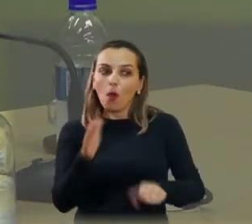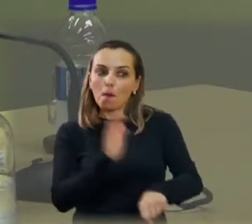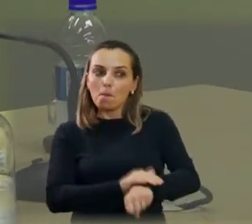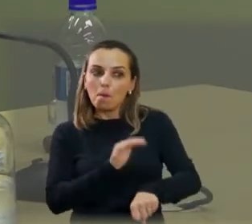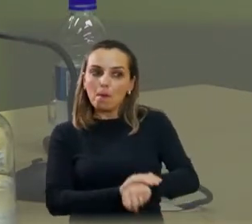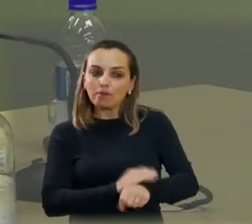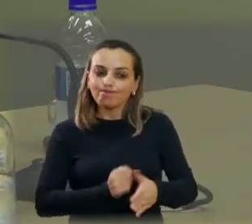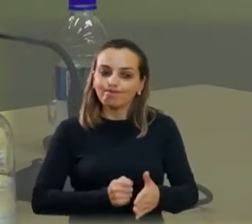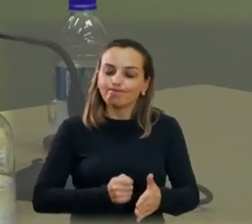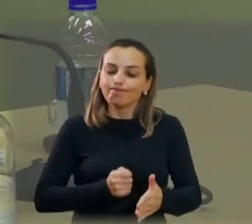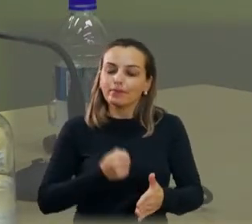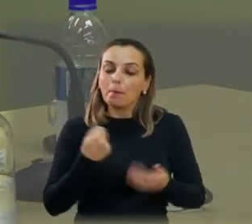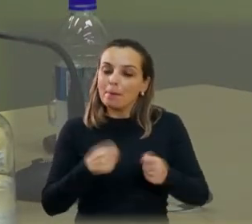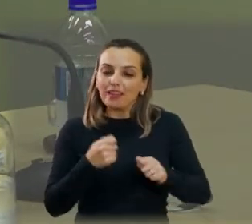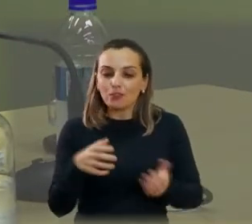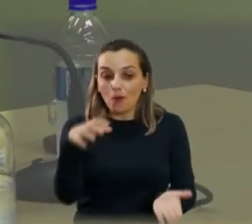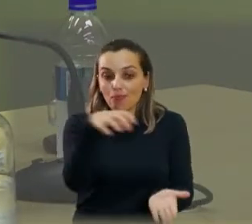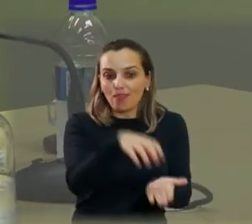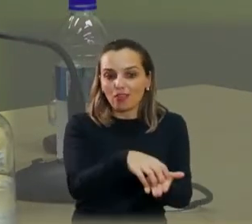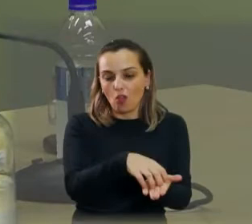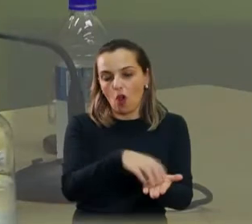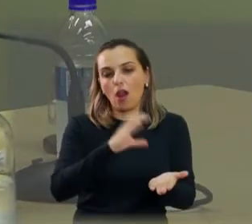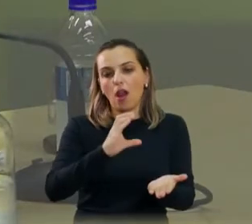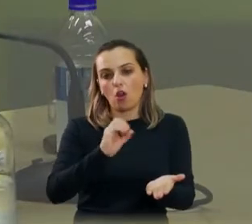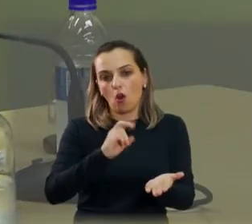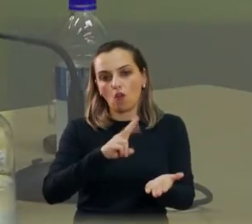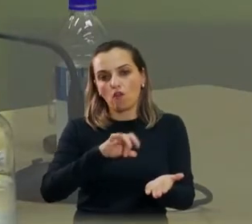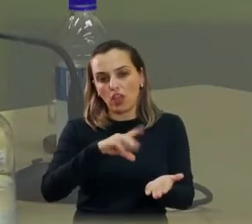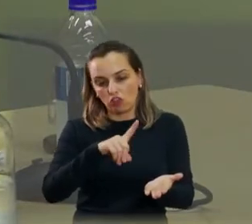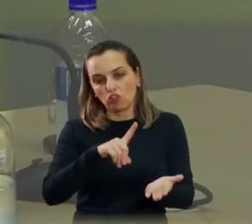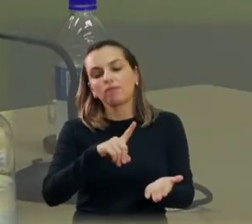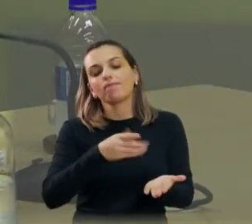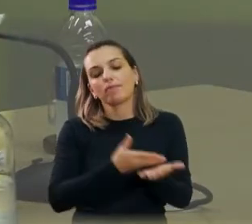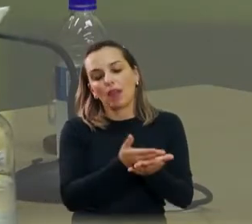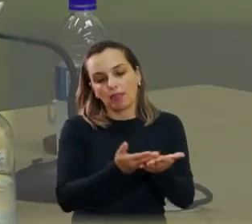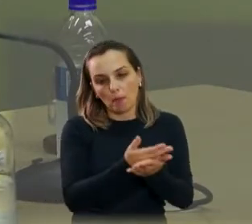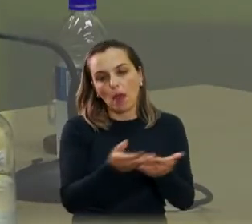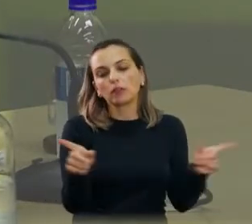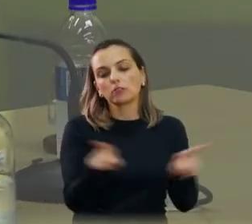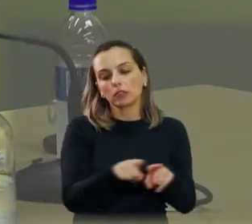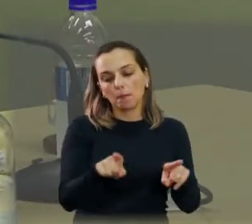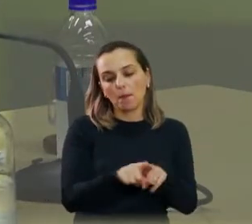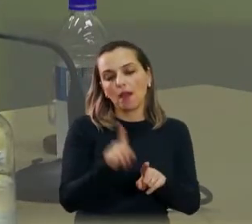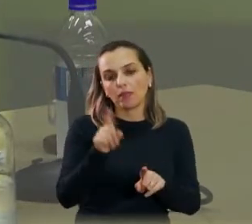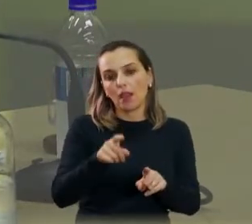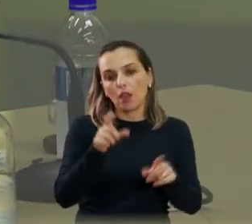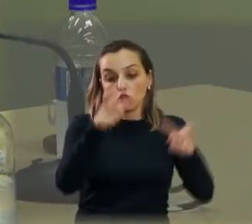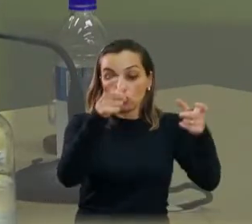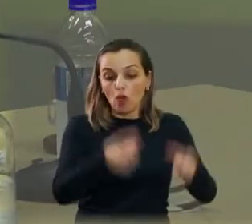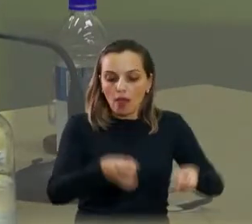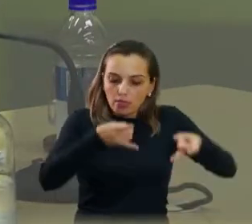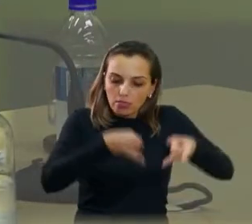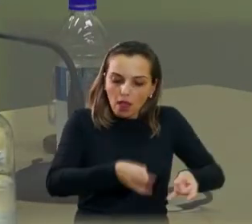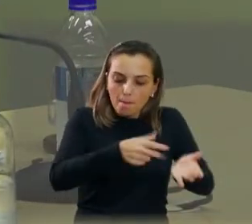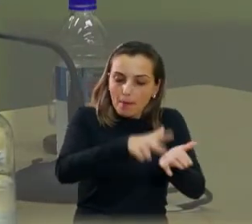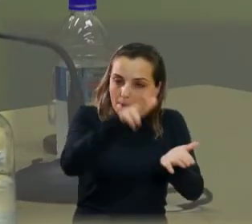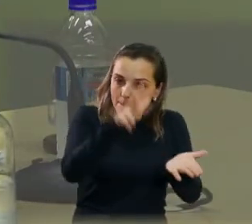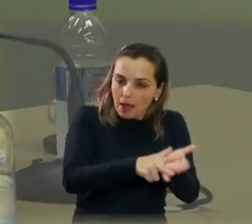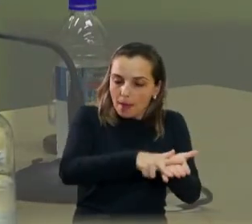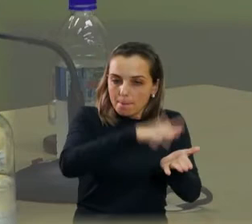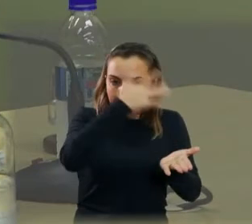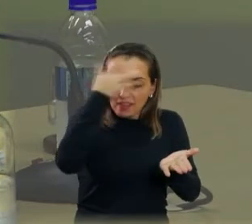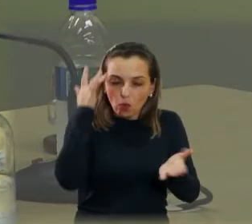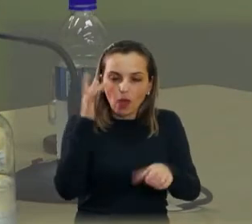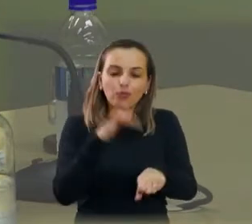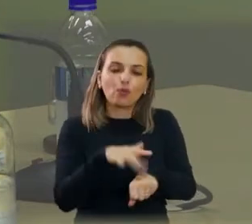do Covid, essa unidade foi aberta para ser mais um local de internação dos pacientes que